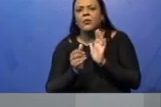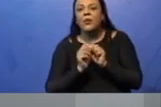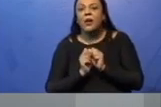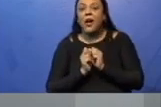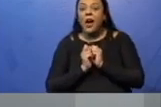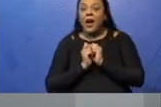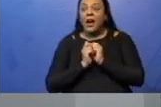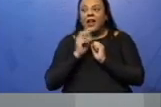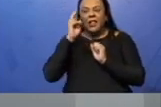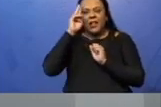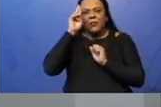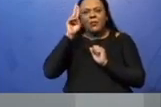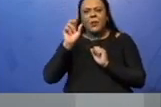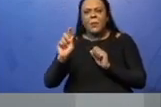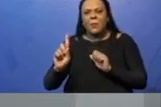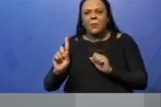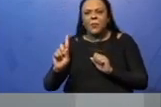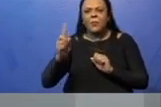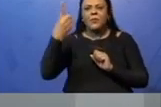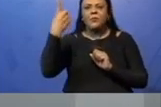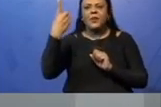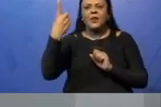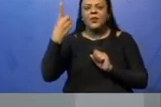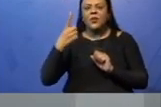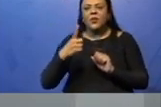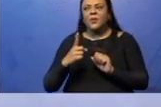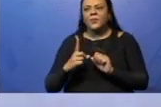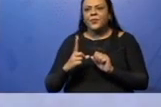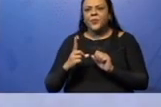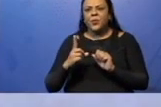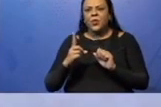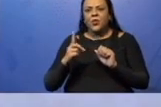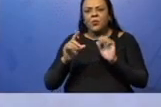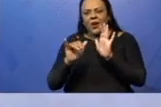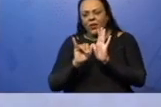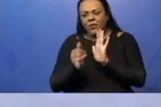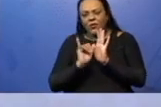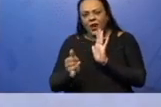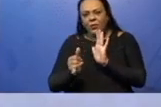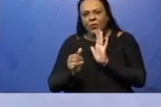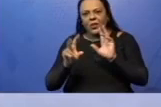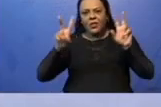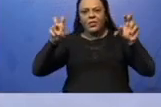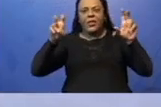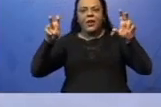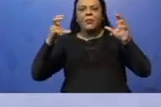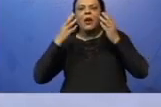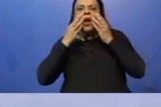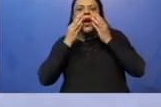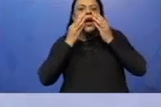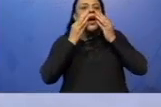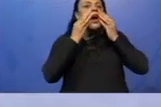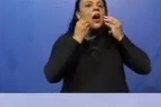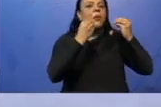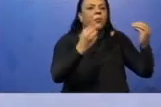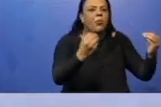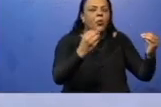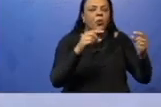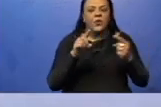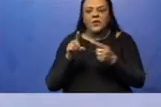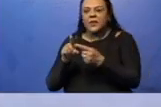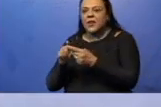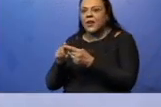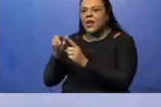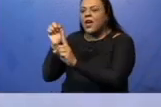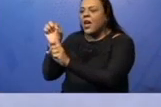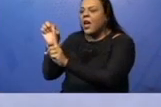coisa, vamos ver aqui, essa aqui é uma imagem de uma fábula muito conhecida, da Raposa e as Uvas. Vocês conhecem? É aquela